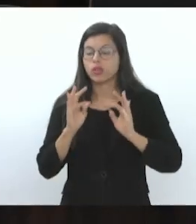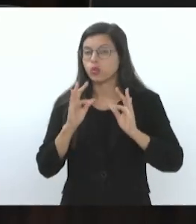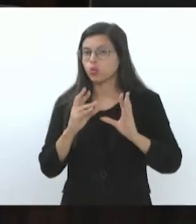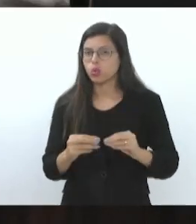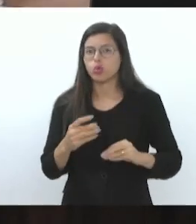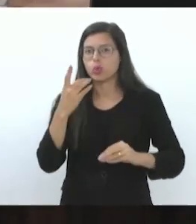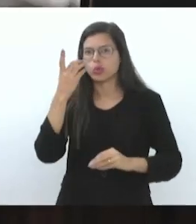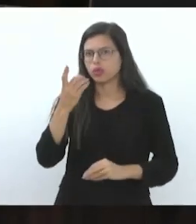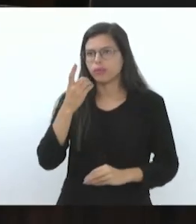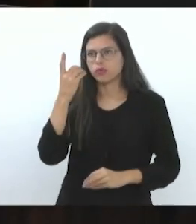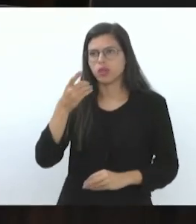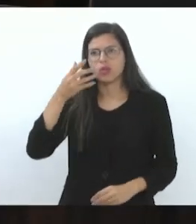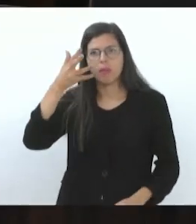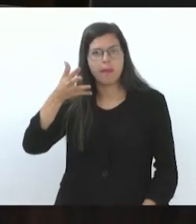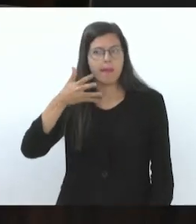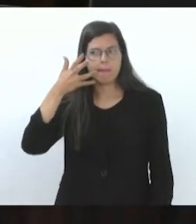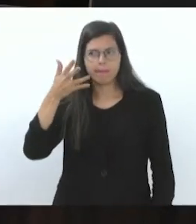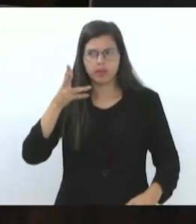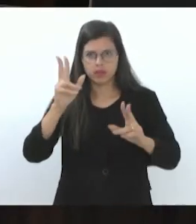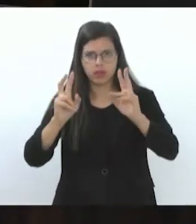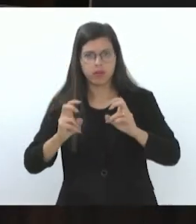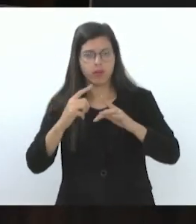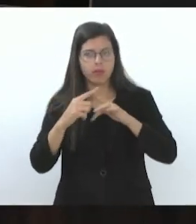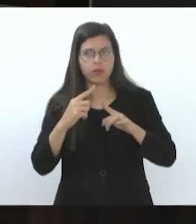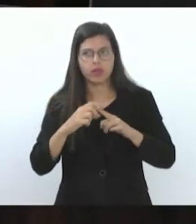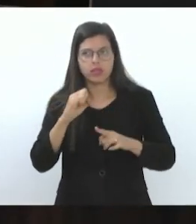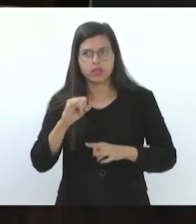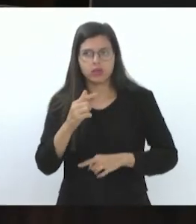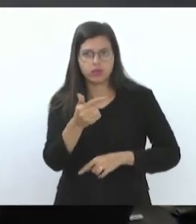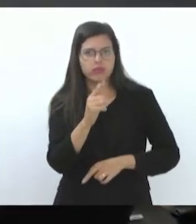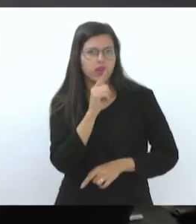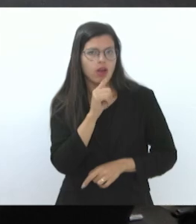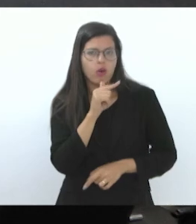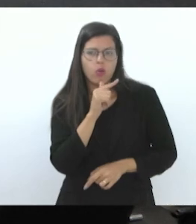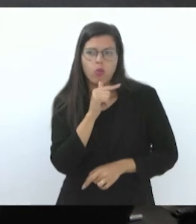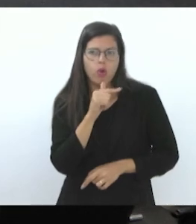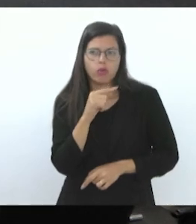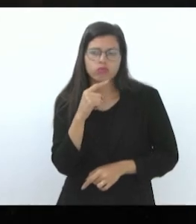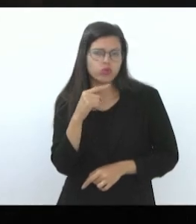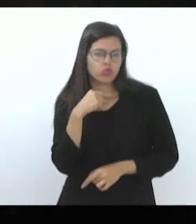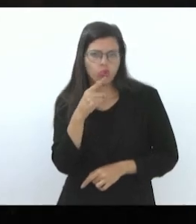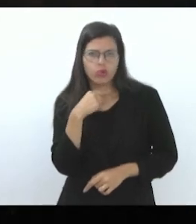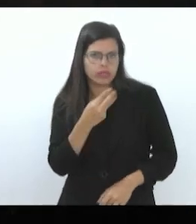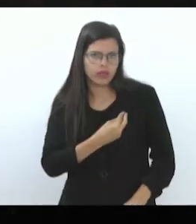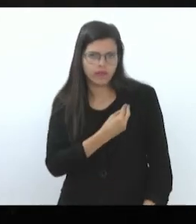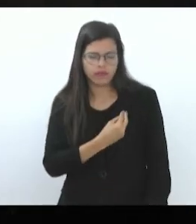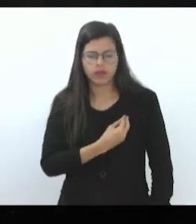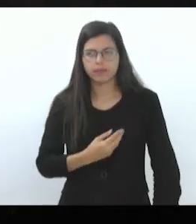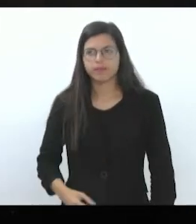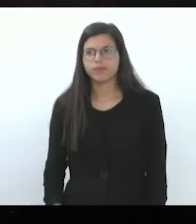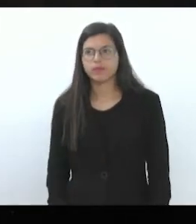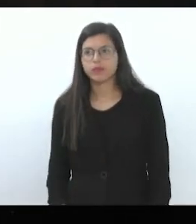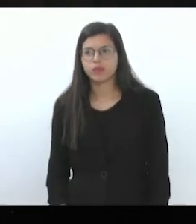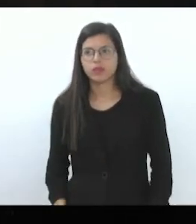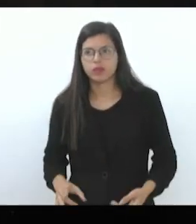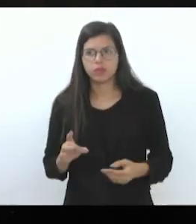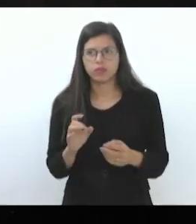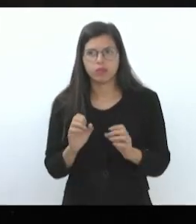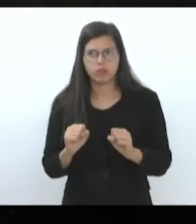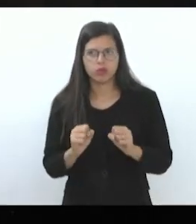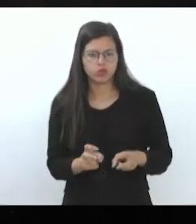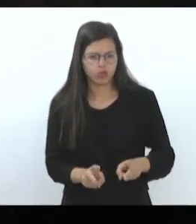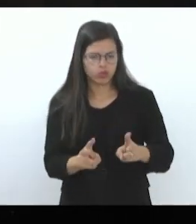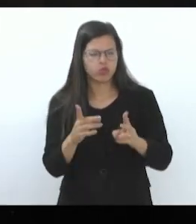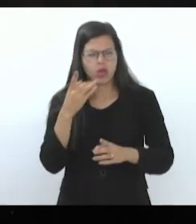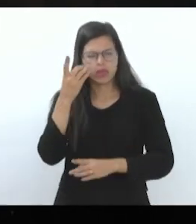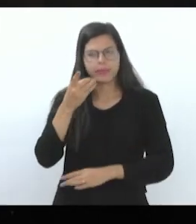falarem sobre esse tema, porque sem água ninguém consegue sobreviver. Senhora presidente, só encerrando, para dizer a Vossa Excelência... Pode continuar, deputado. Não.